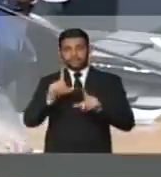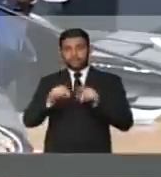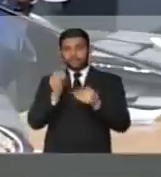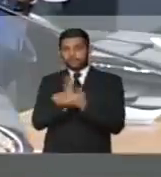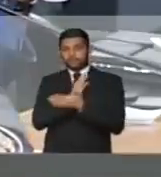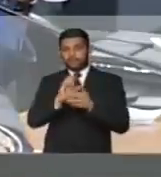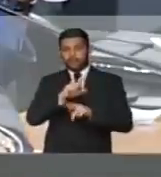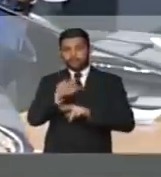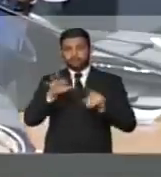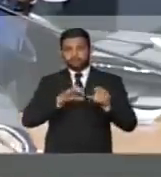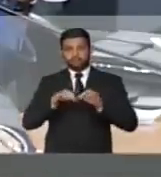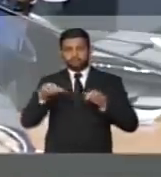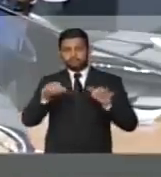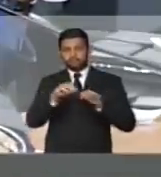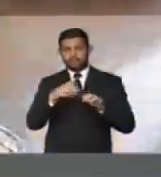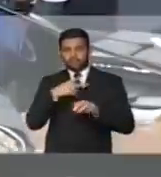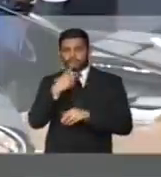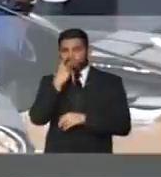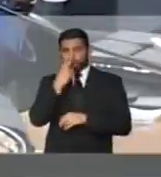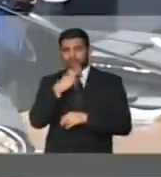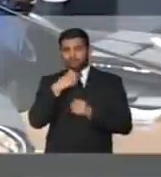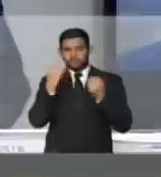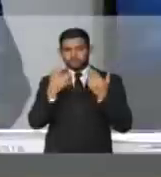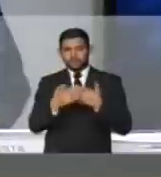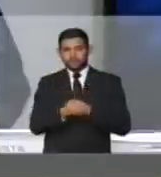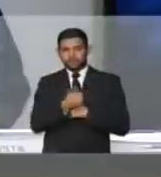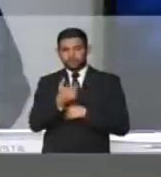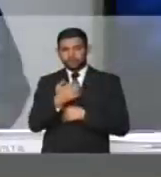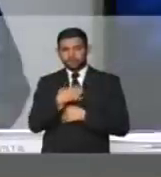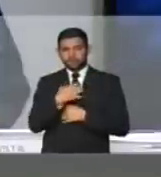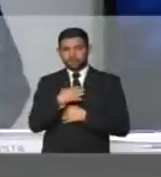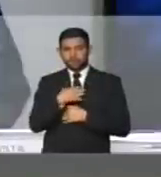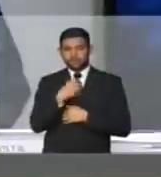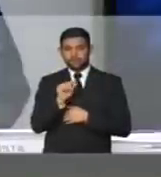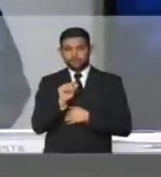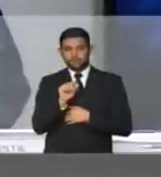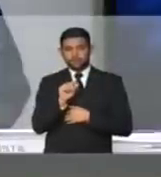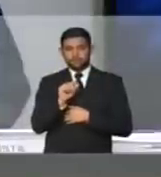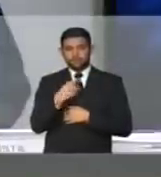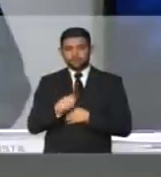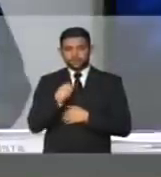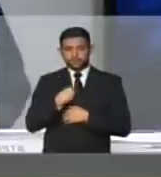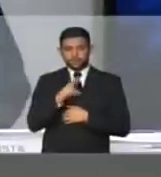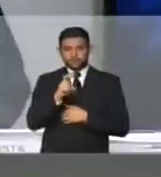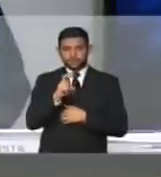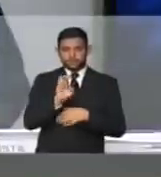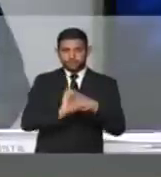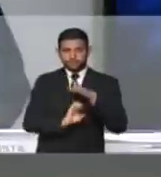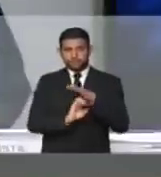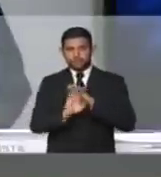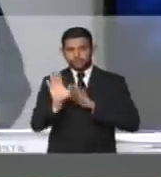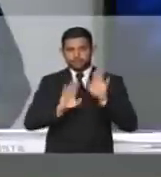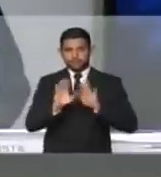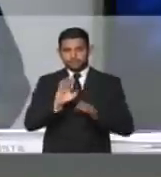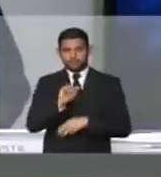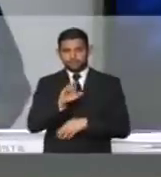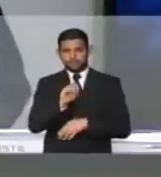Tá. Eu acho que eu expliquei um pouquinho no sentido que, quando você tem 5 empresas listadas